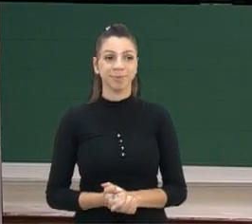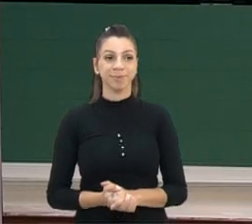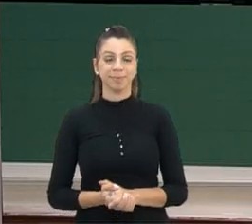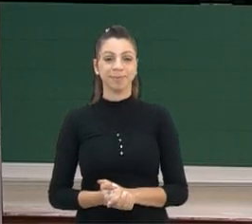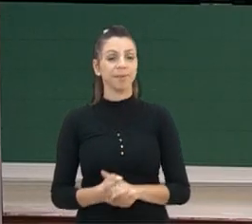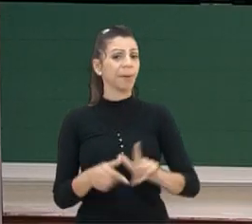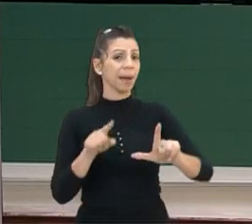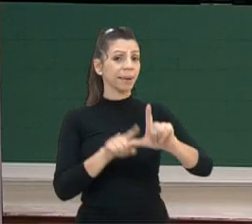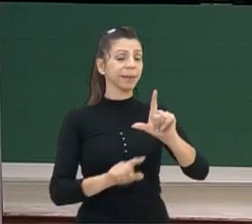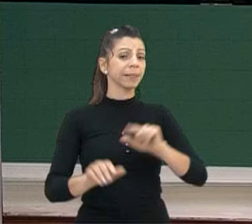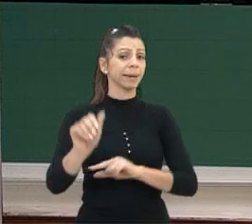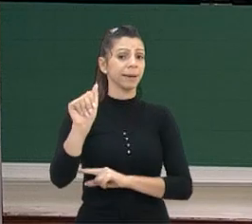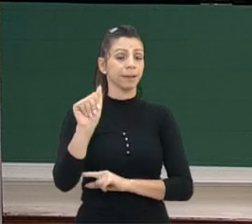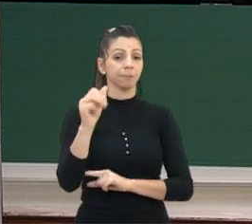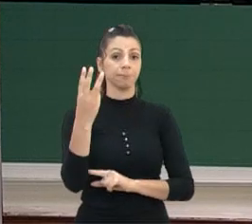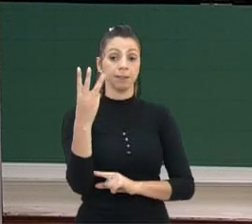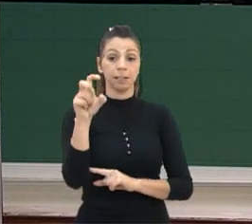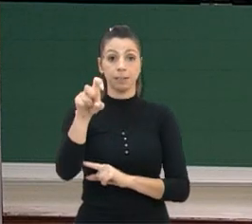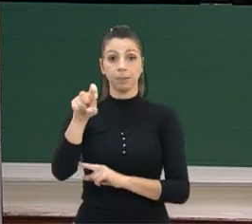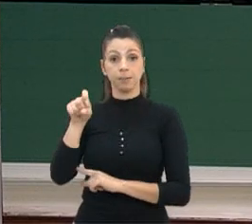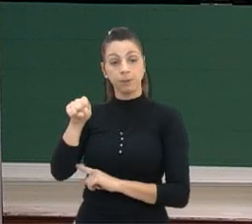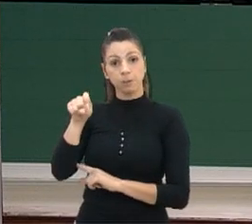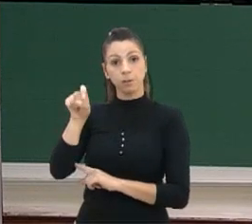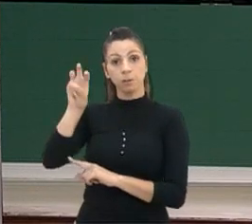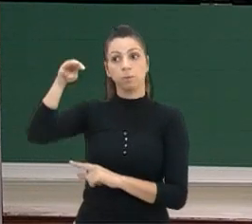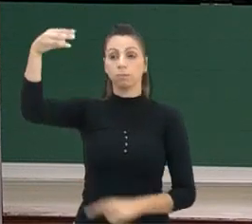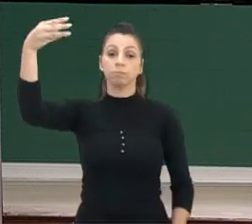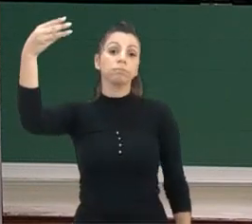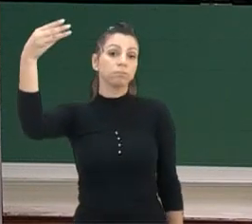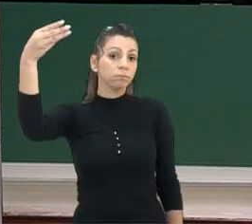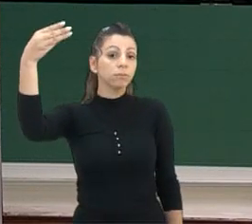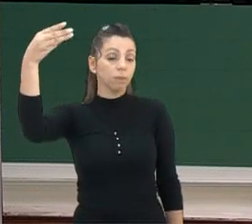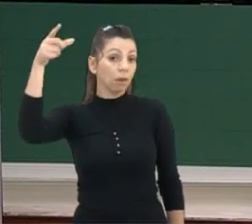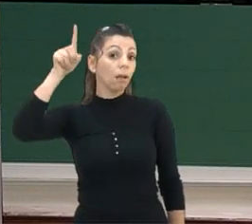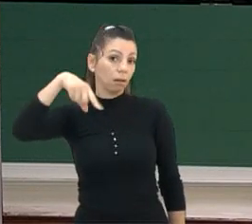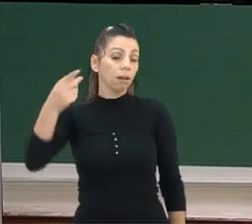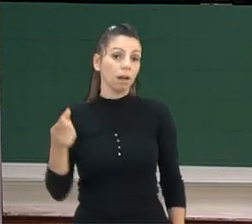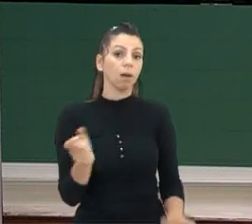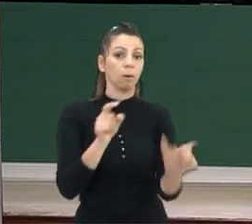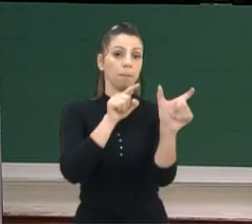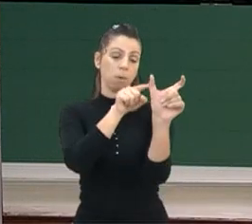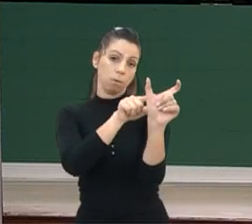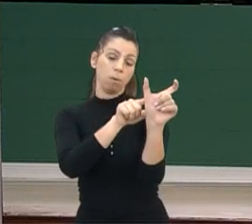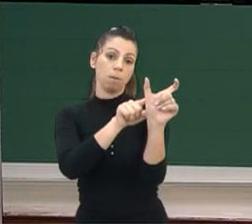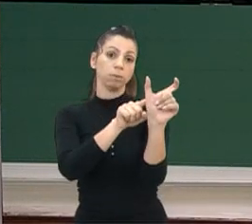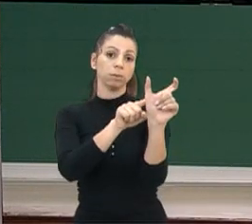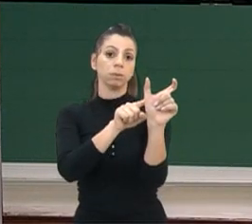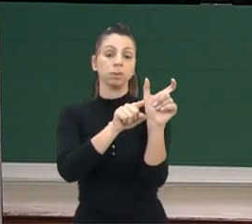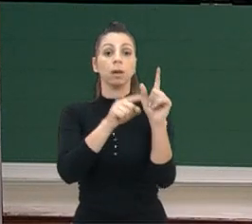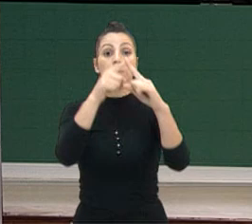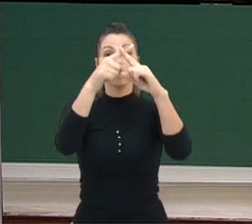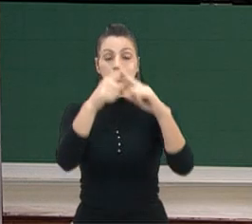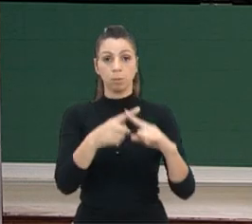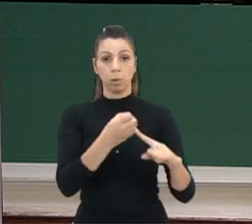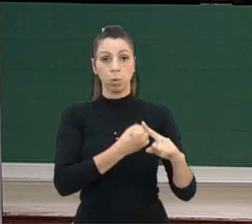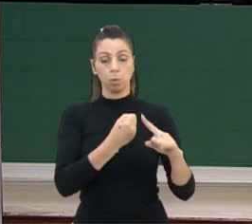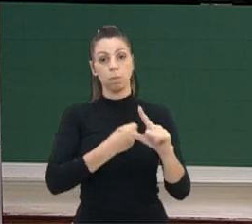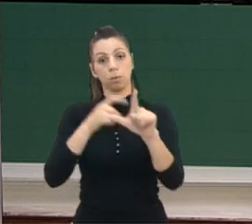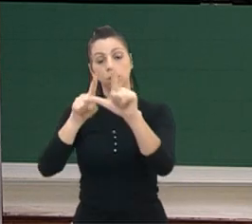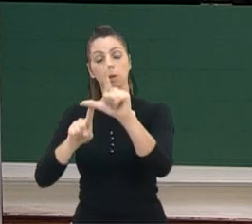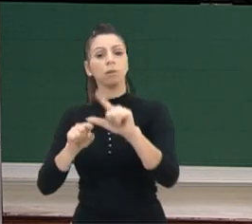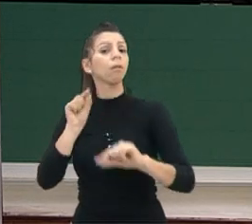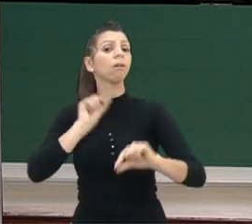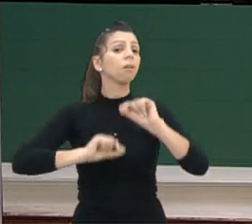A letra A, eu tenho 3x ao cubo. É um monômio, né, uma multiplicação entre número e letra. Quem é a minha